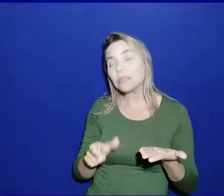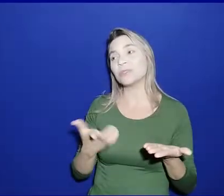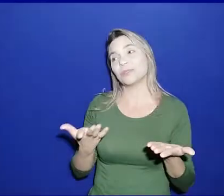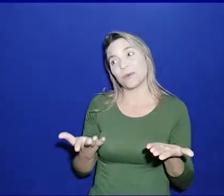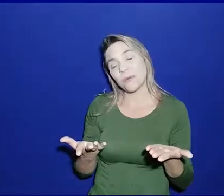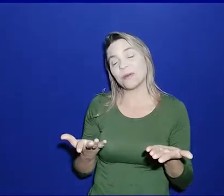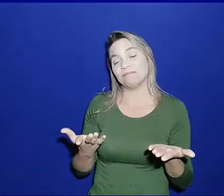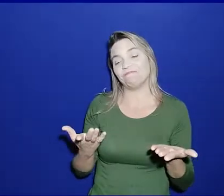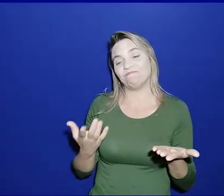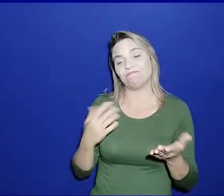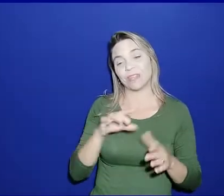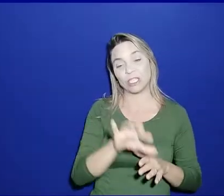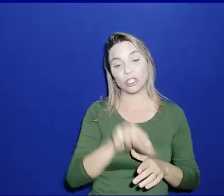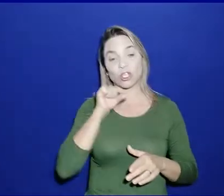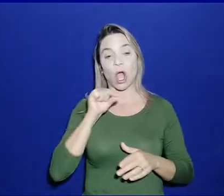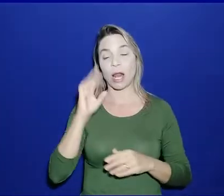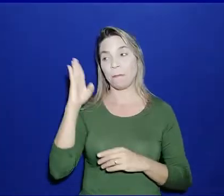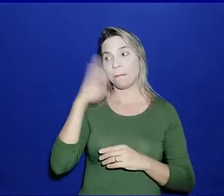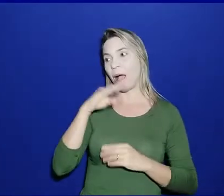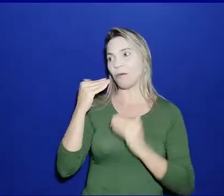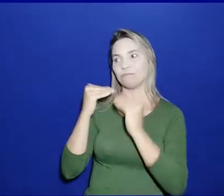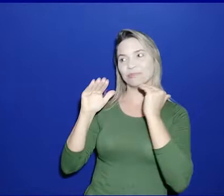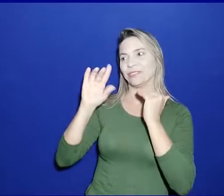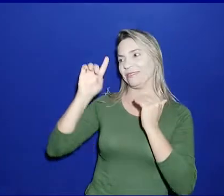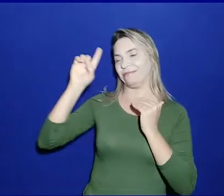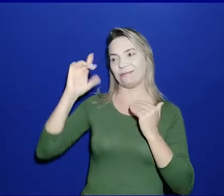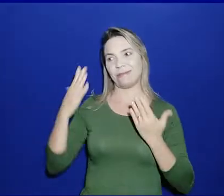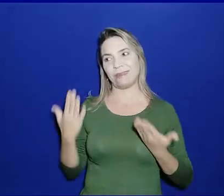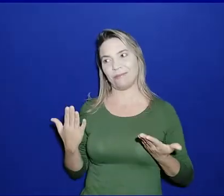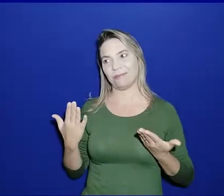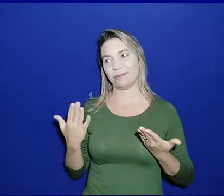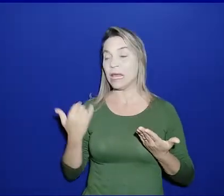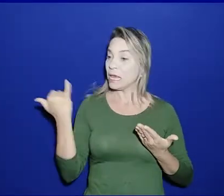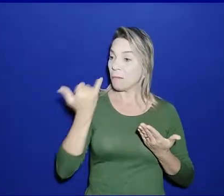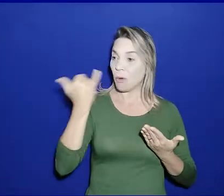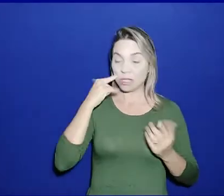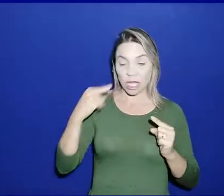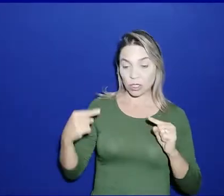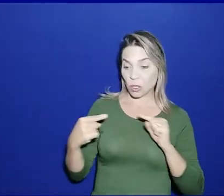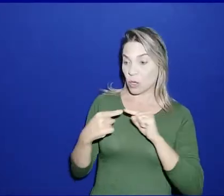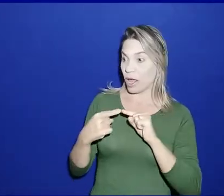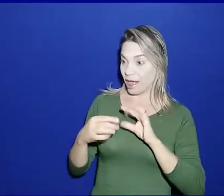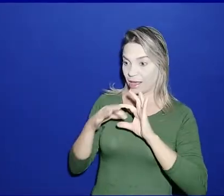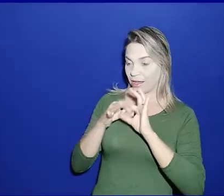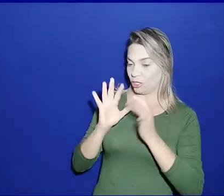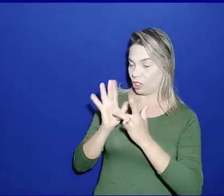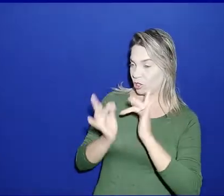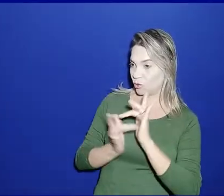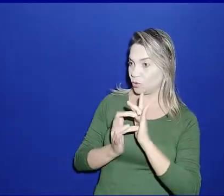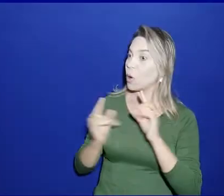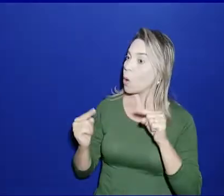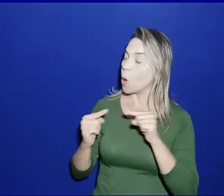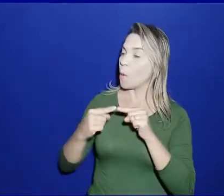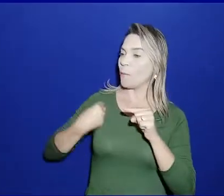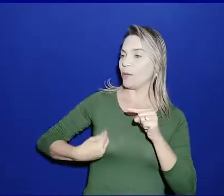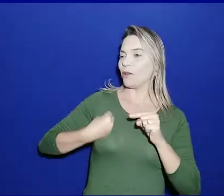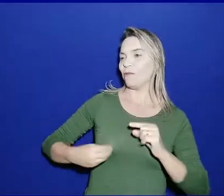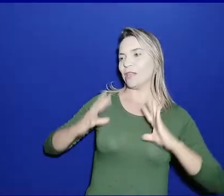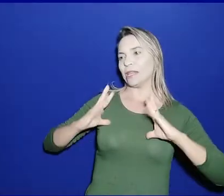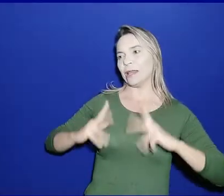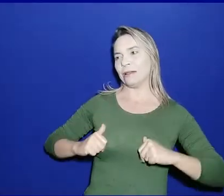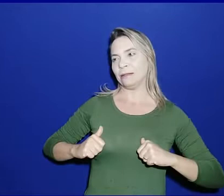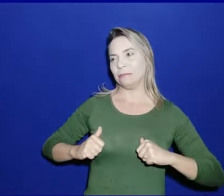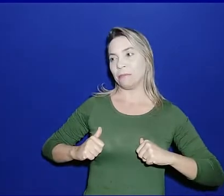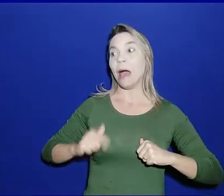o mal aborrece a luz, e não se achega para a luz, a fim de não serem arguidas as suas obras.